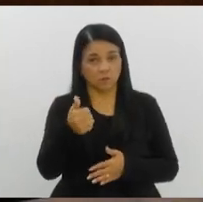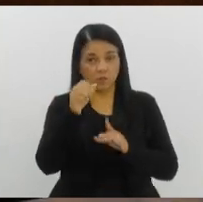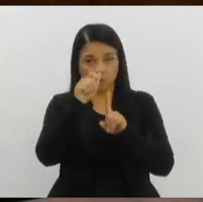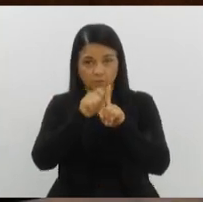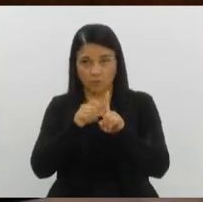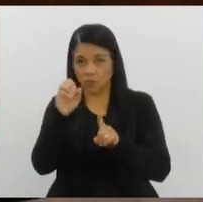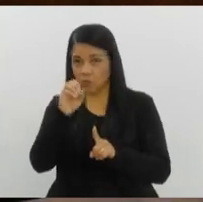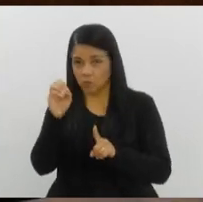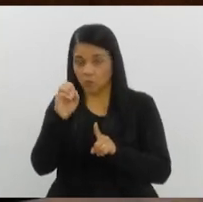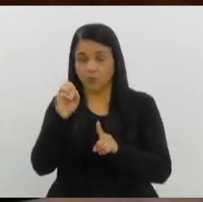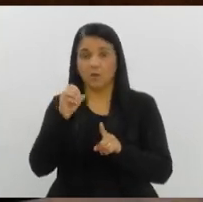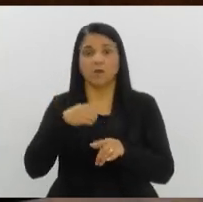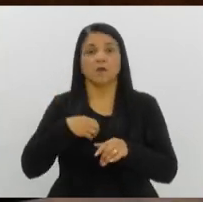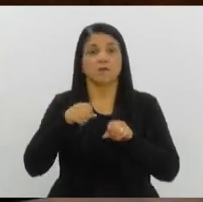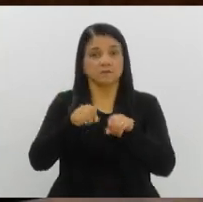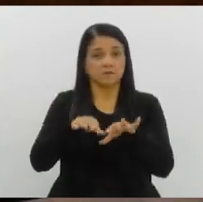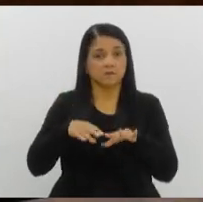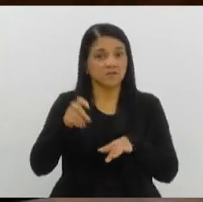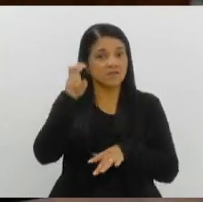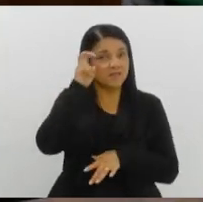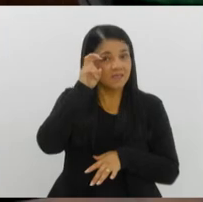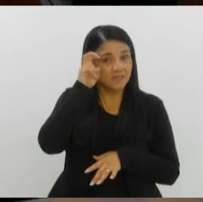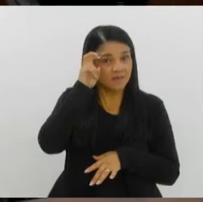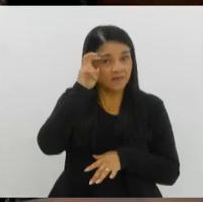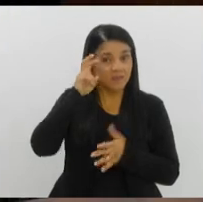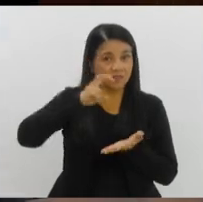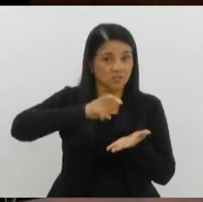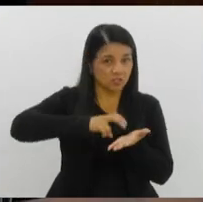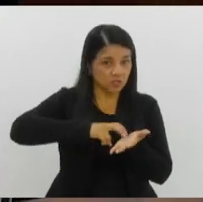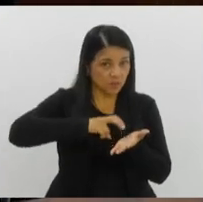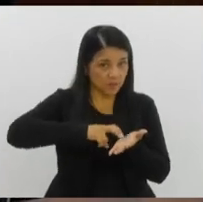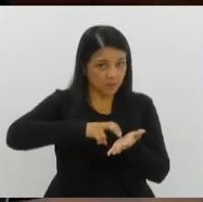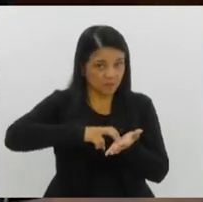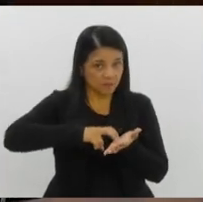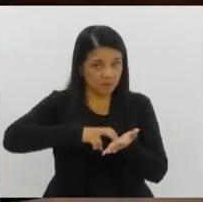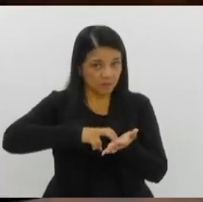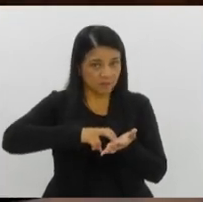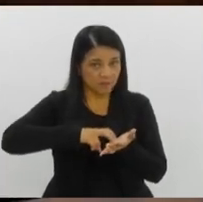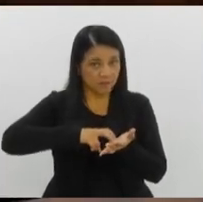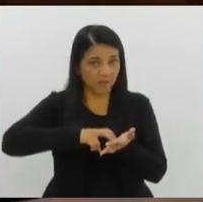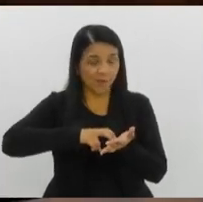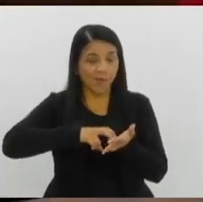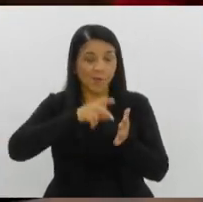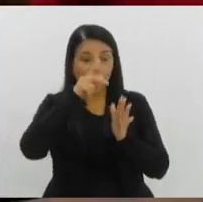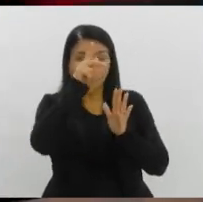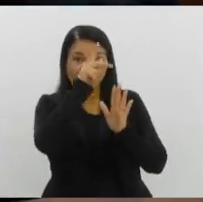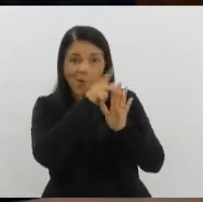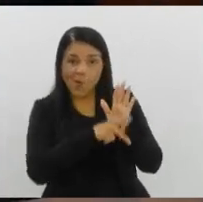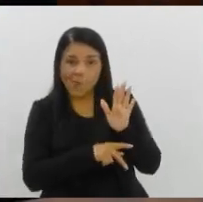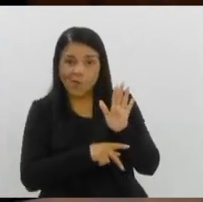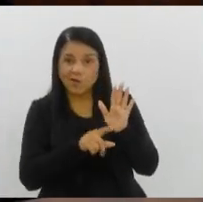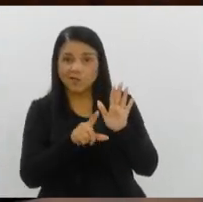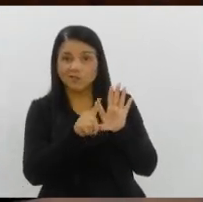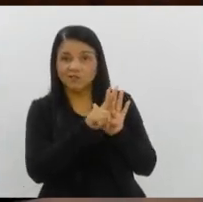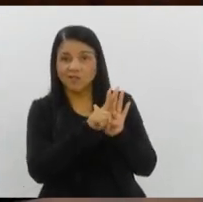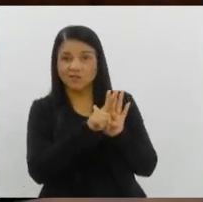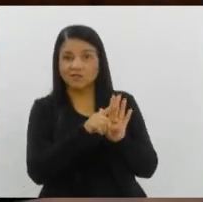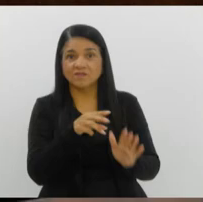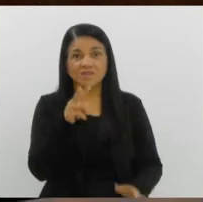das quintas-feiras seriam na parte da manhã. E o projeto vem terça, quarta e